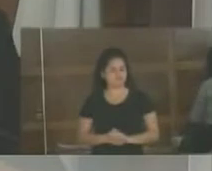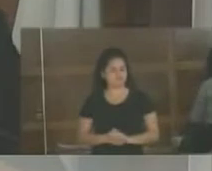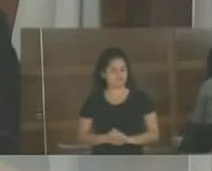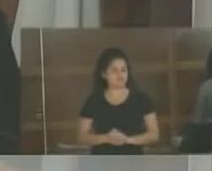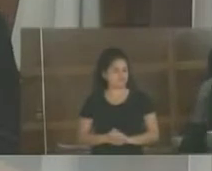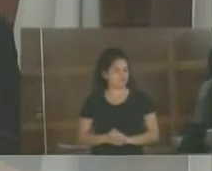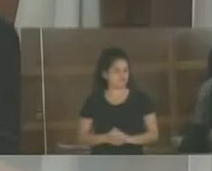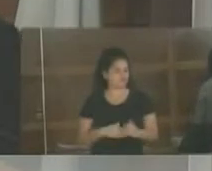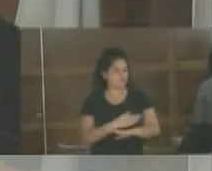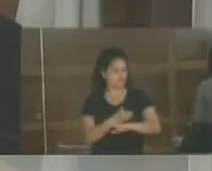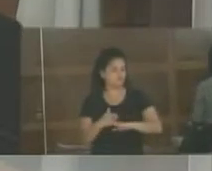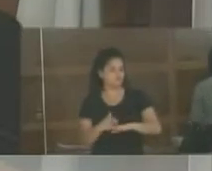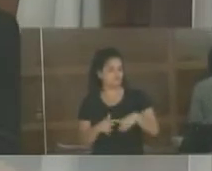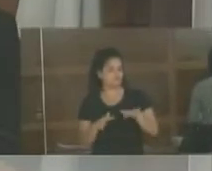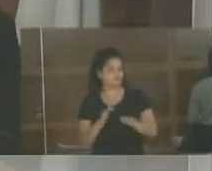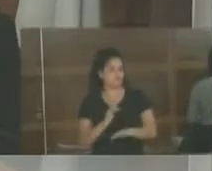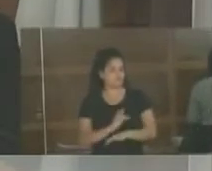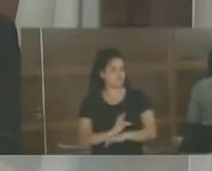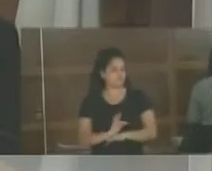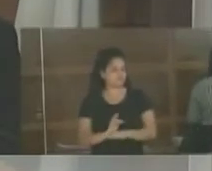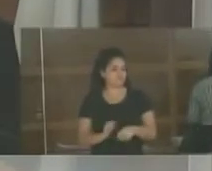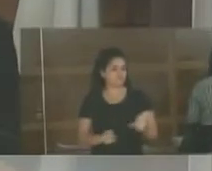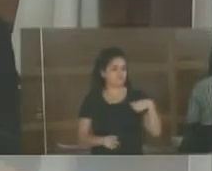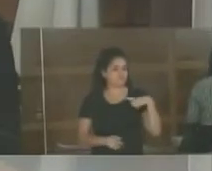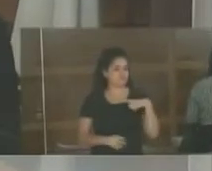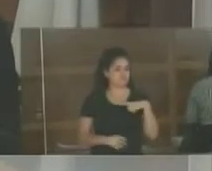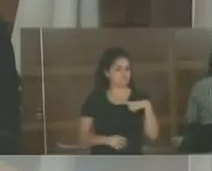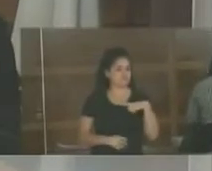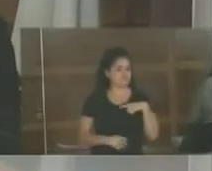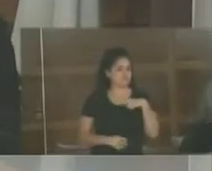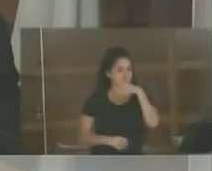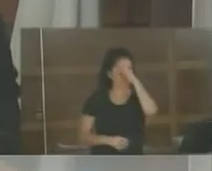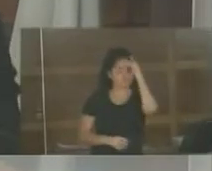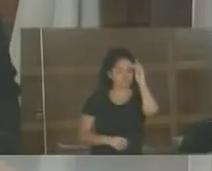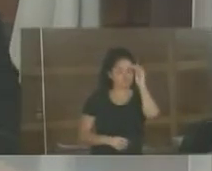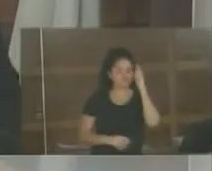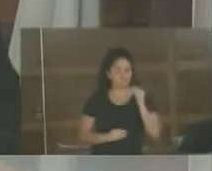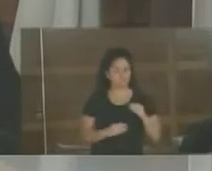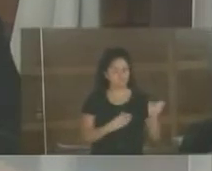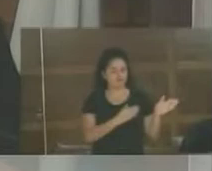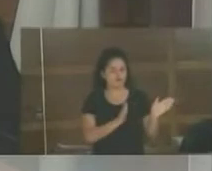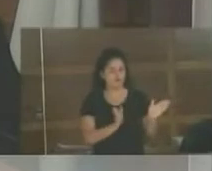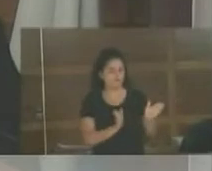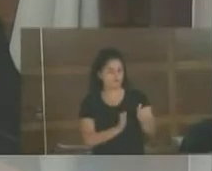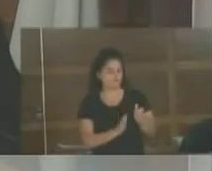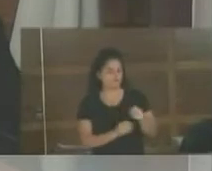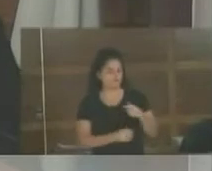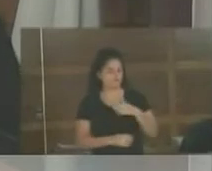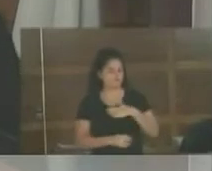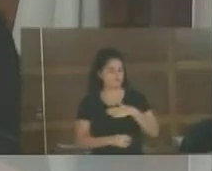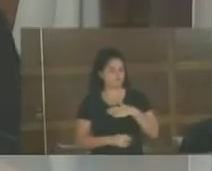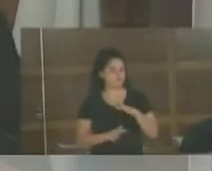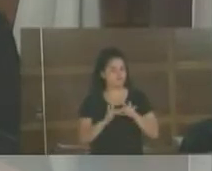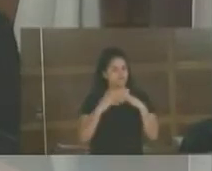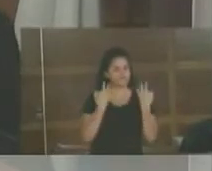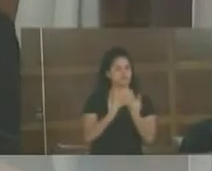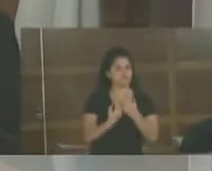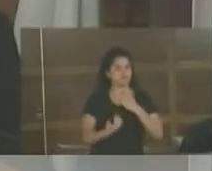uma questão, Zé, sobre suicídio. Uma pessoa próxima a mim, né, que é até parente de um assessor